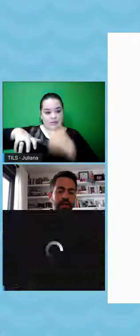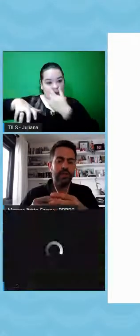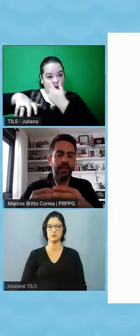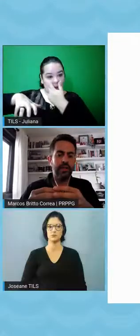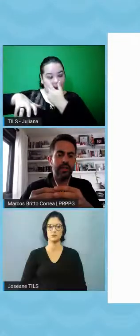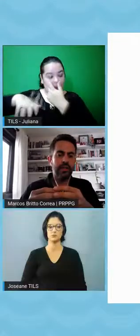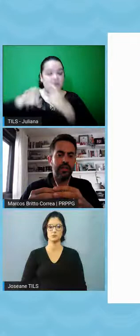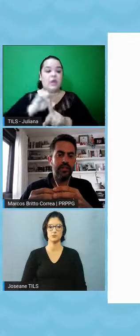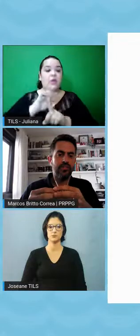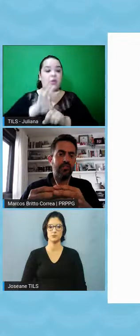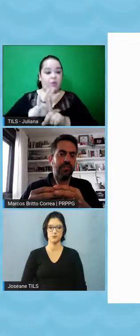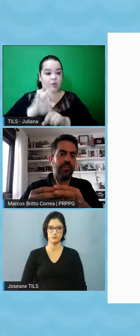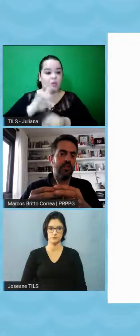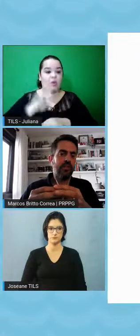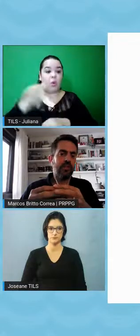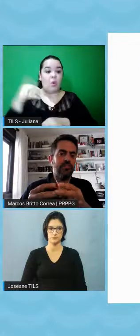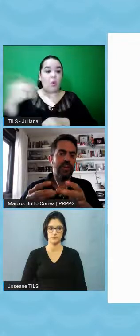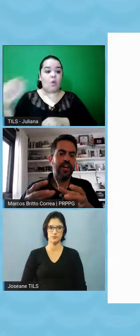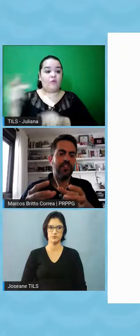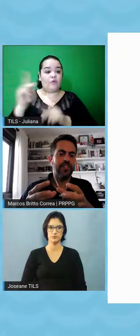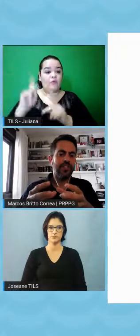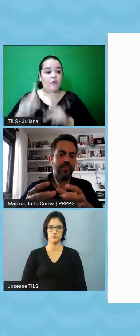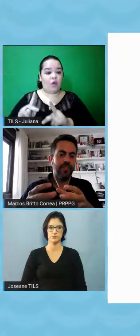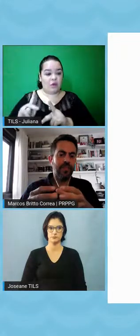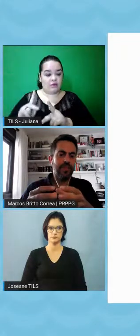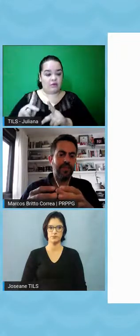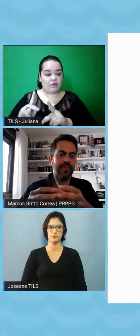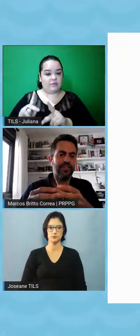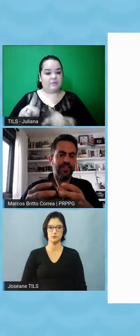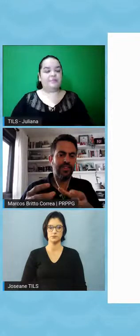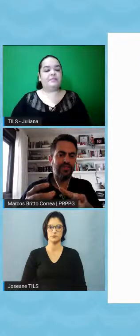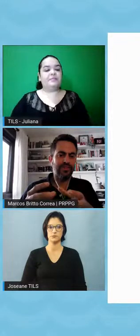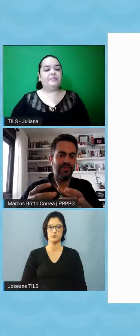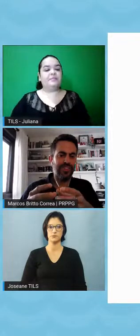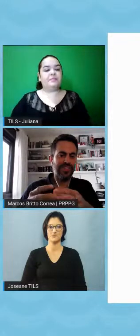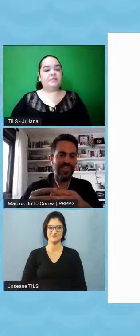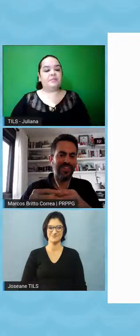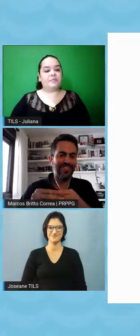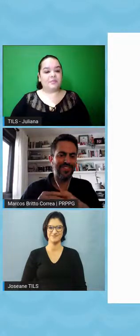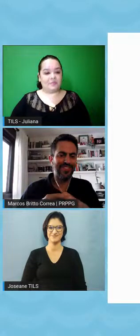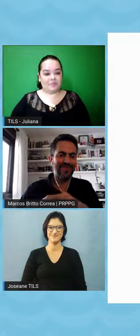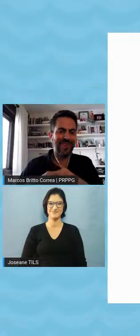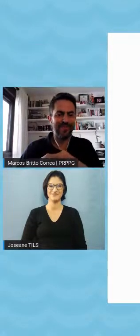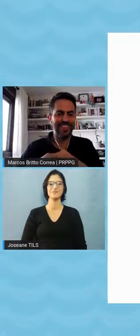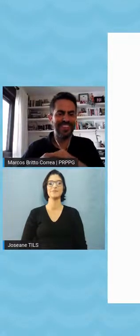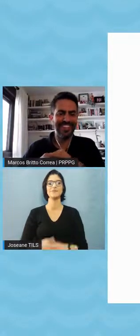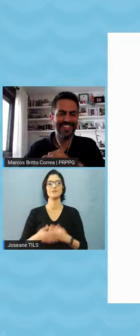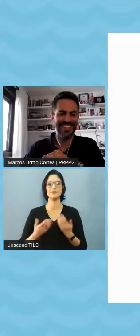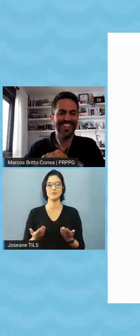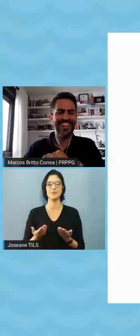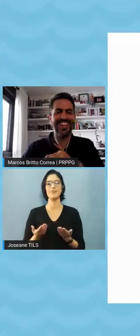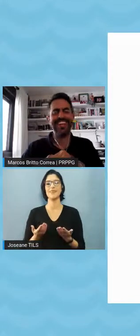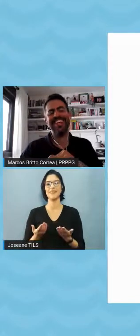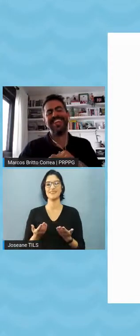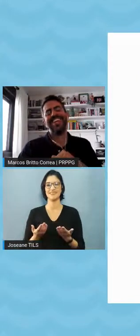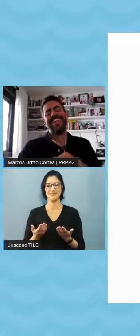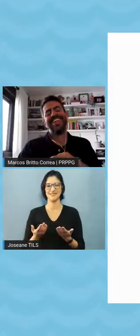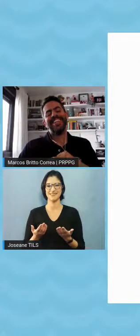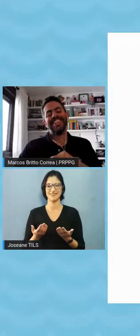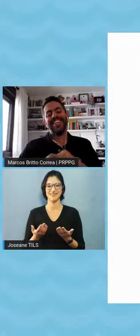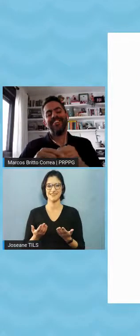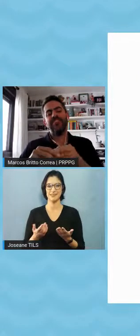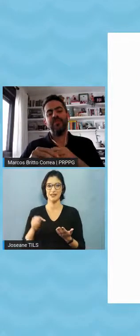UFPEL, a gente só tem comitês de ética, acho que vai substituir a intérprete, a gente vai esperar um pouquinho, aí,